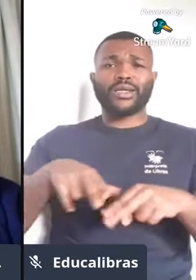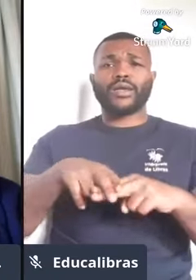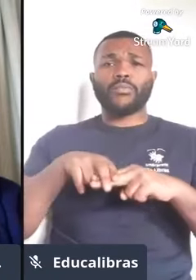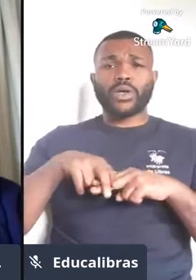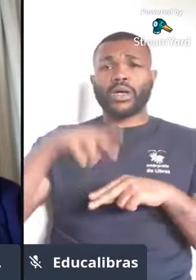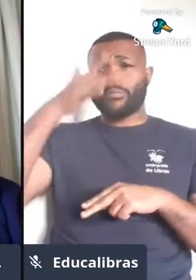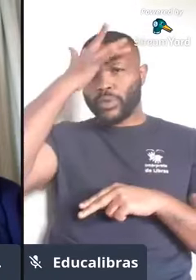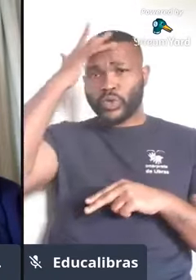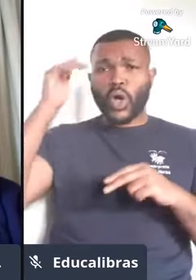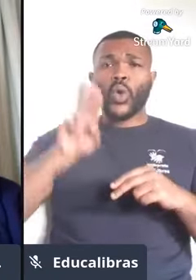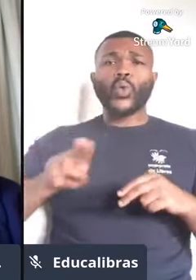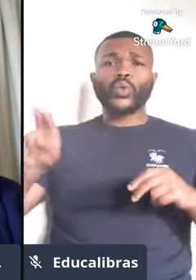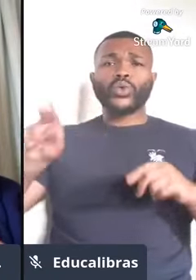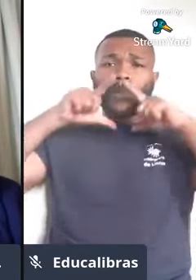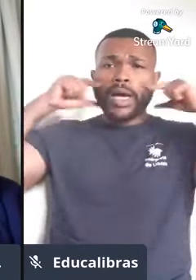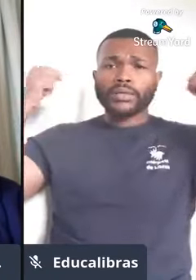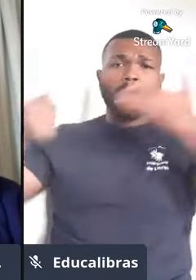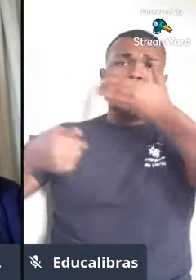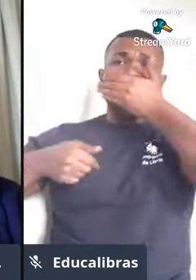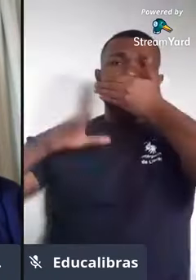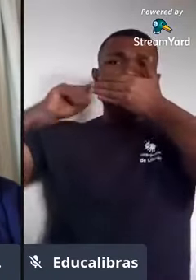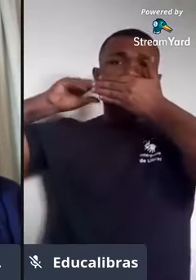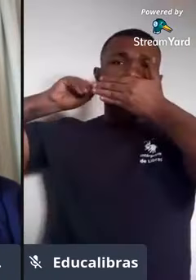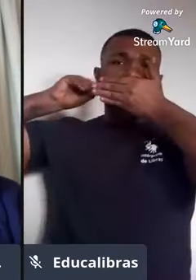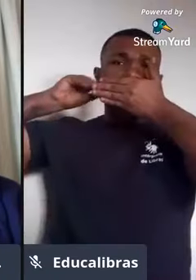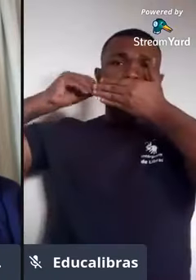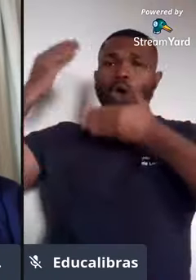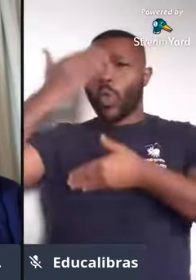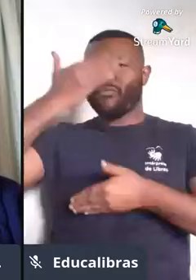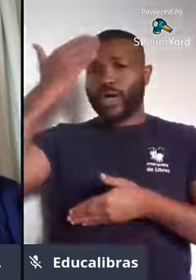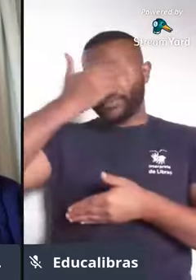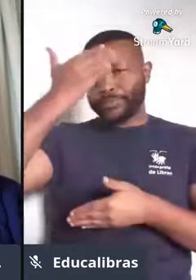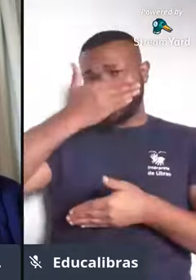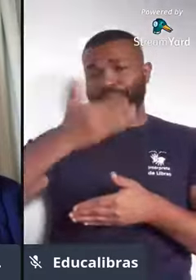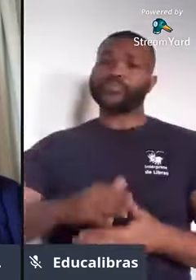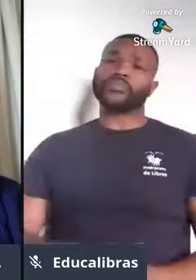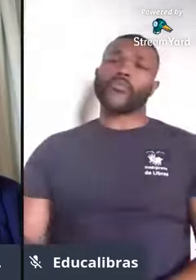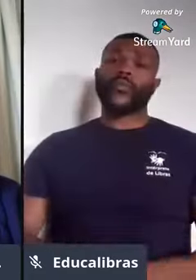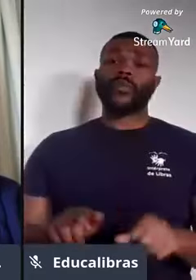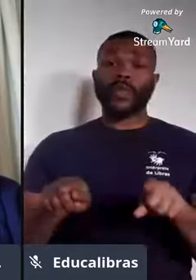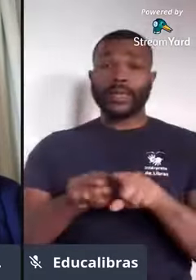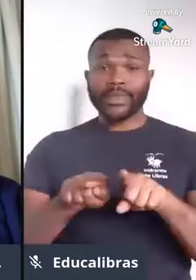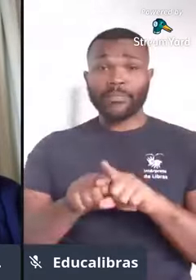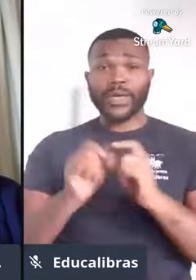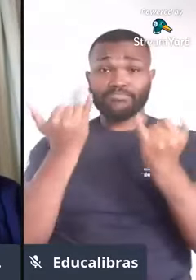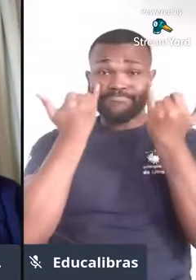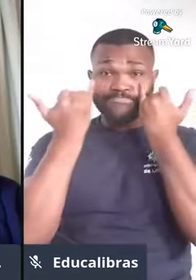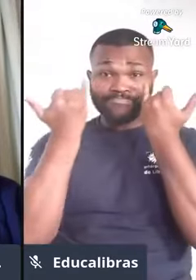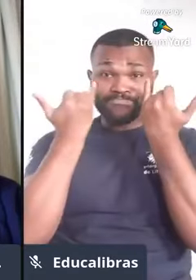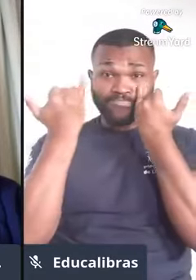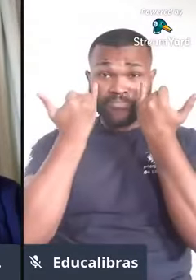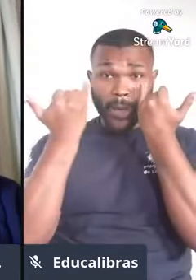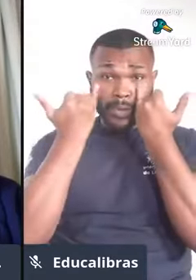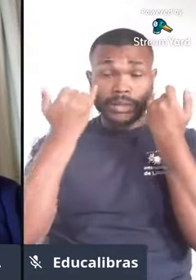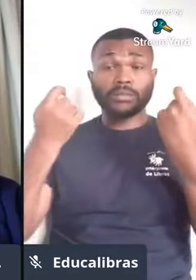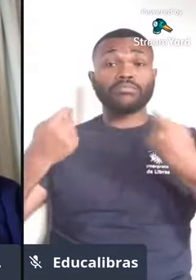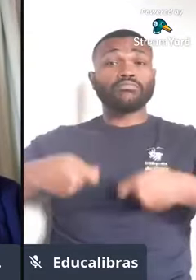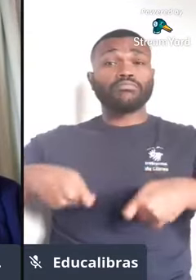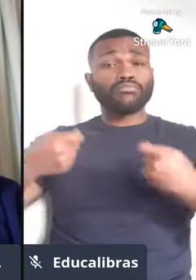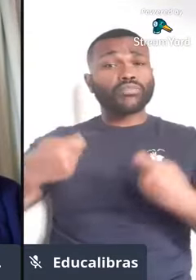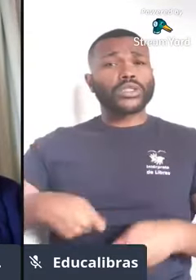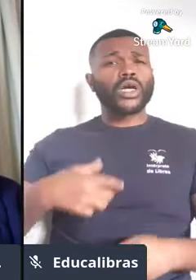estiverem usando máscaras. E, de um modo geral, as informações têm que ser sempre feitas